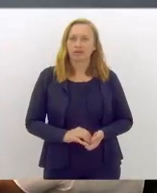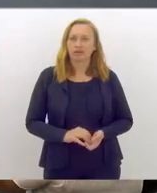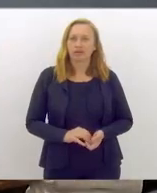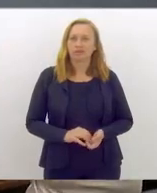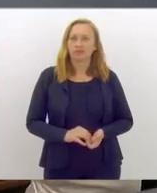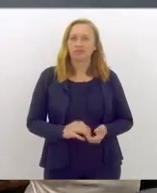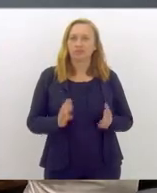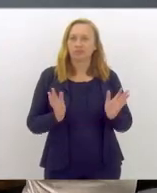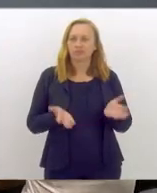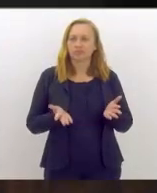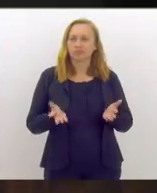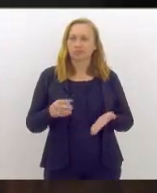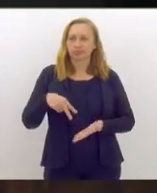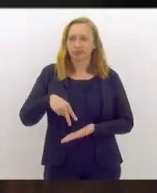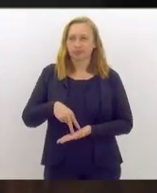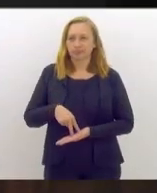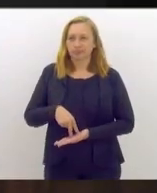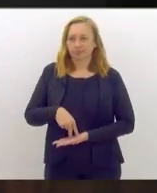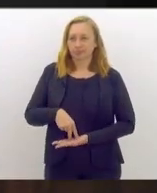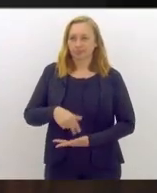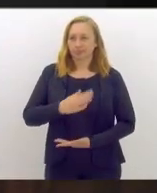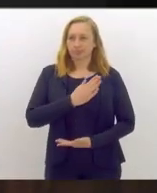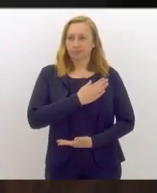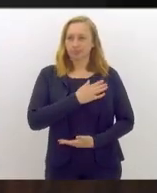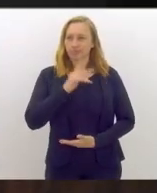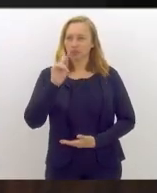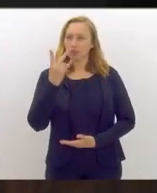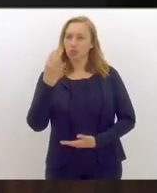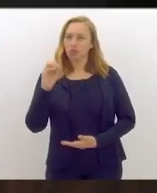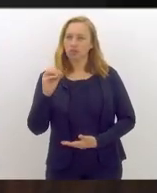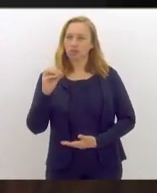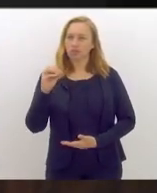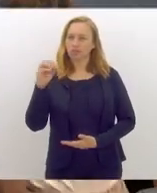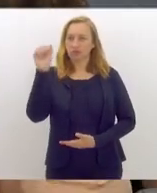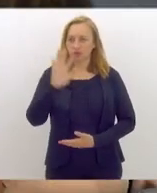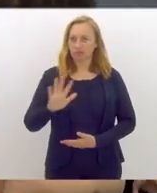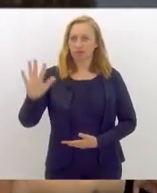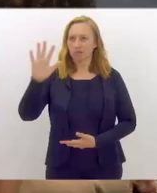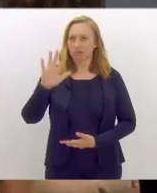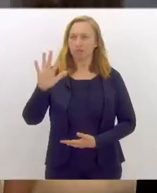temos agora em posição de respeito para ouvirmos o hino nacional